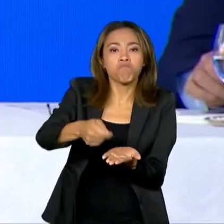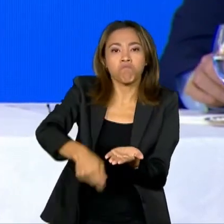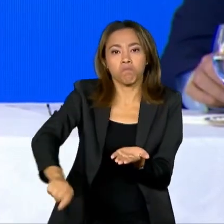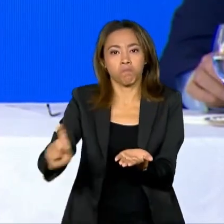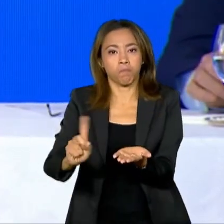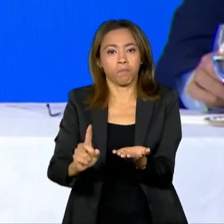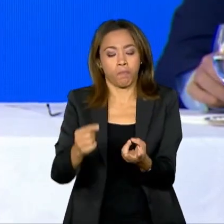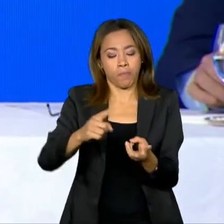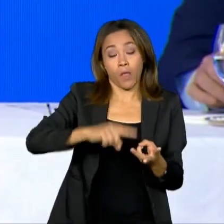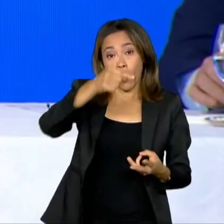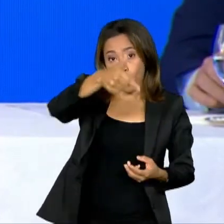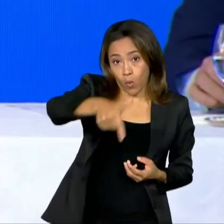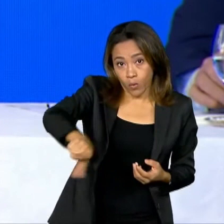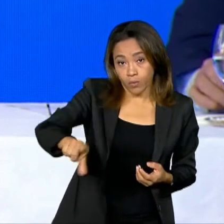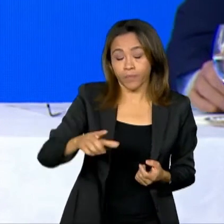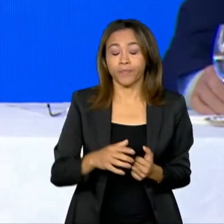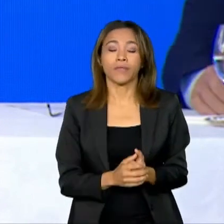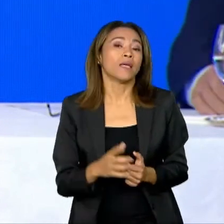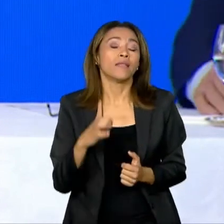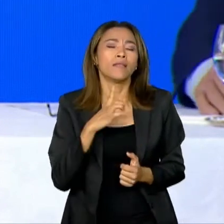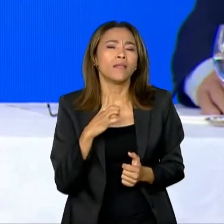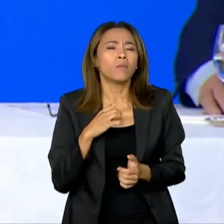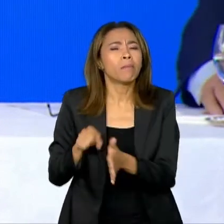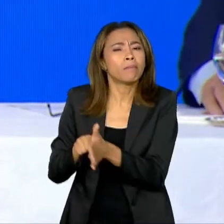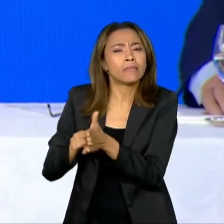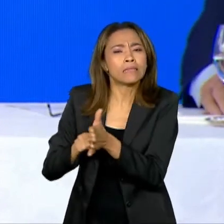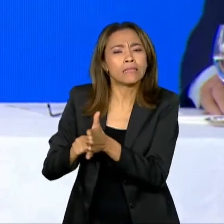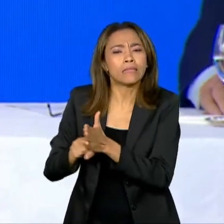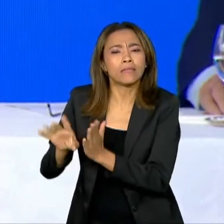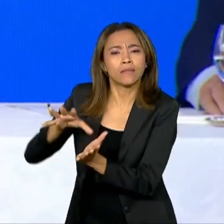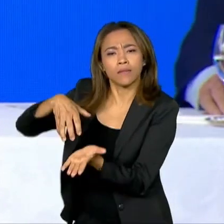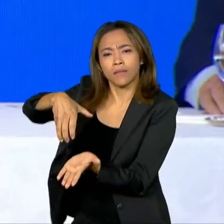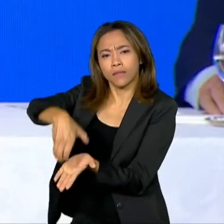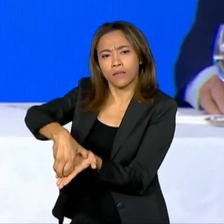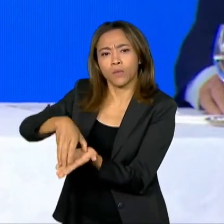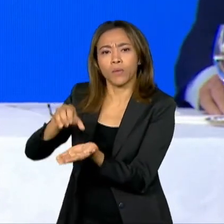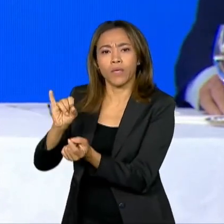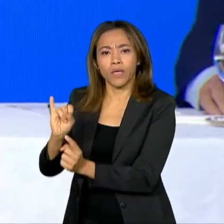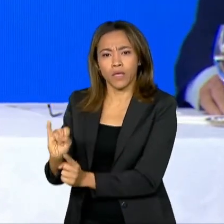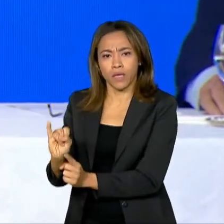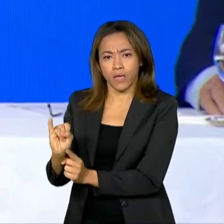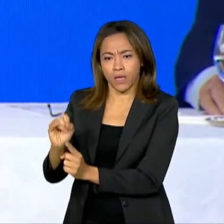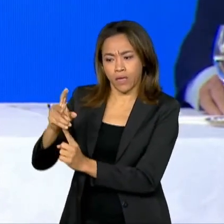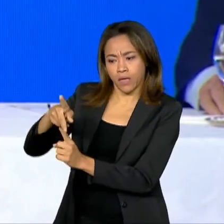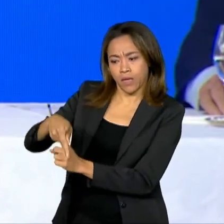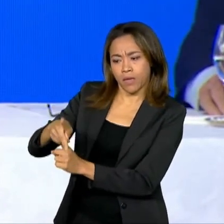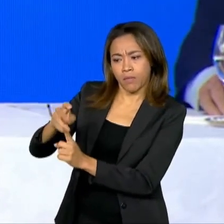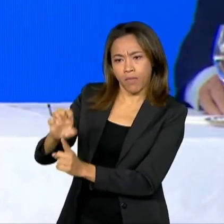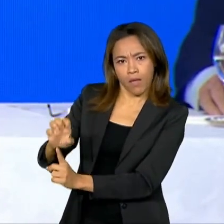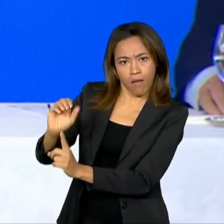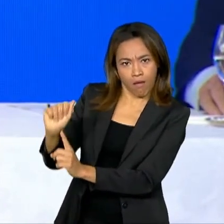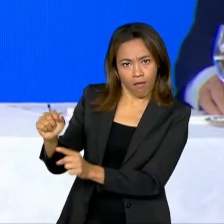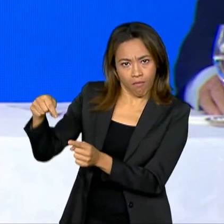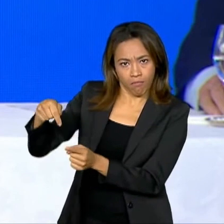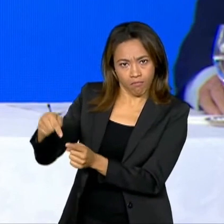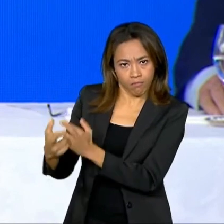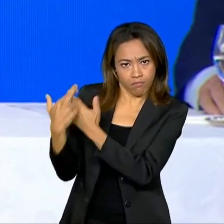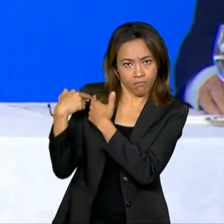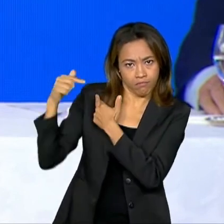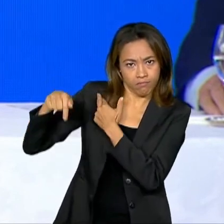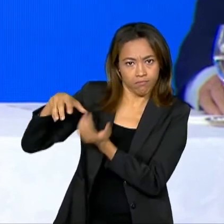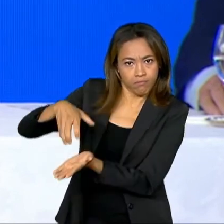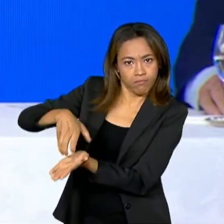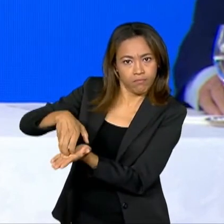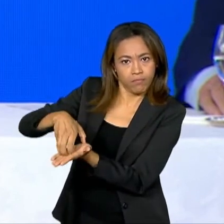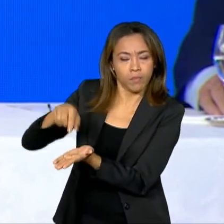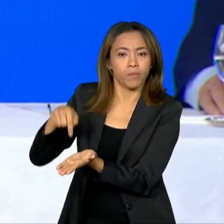acelerada. Há um estudo do IPEA mostrando que nós temos aí